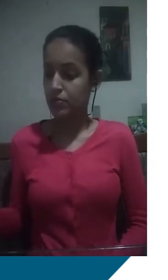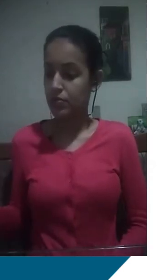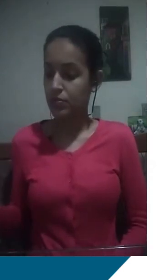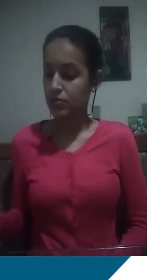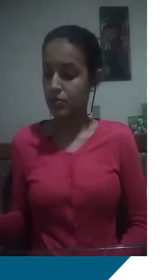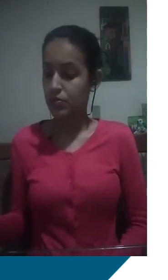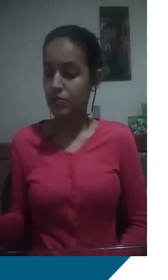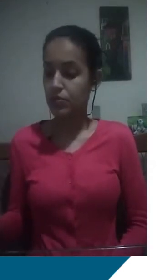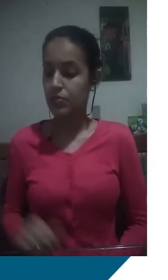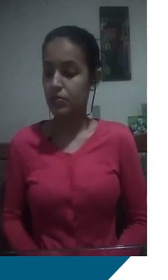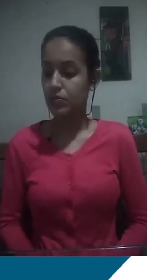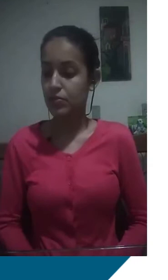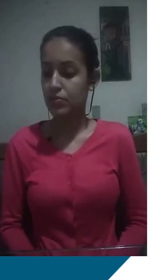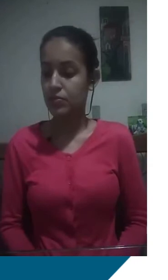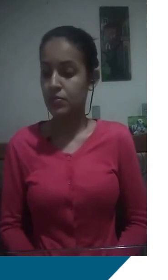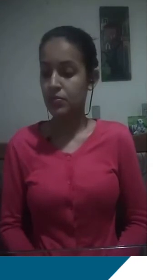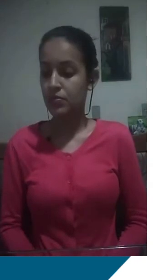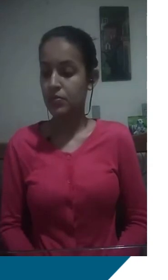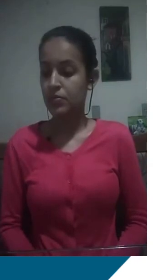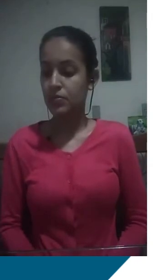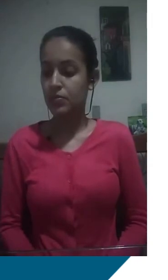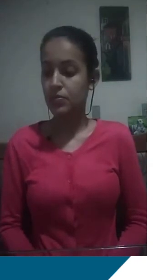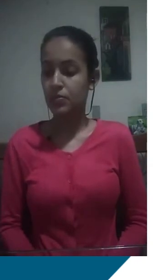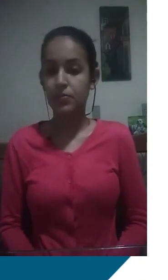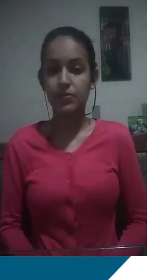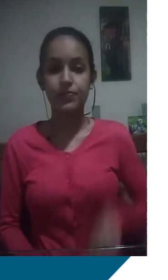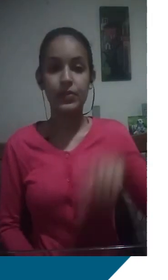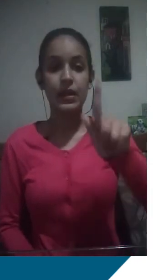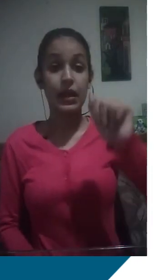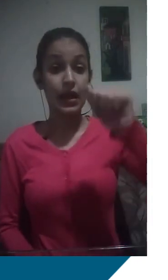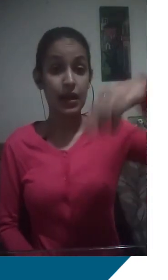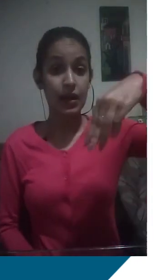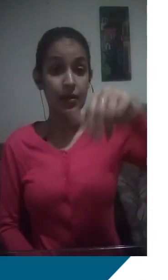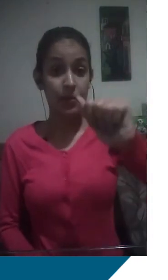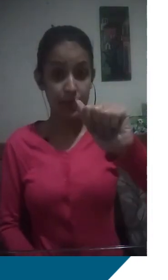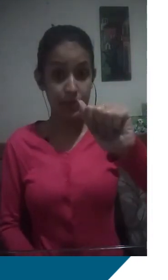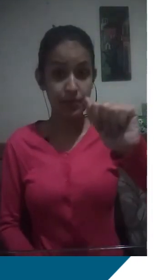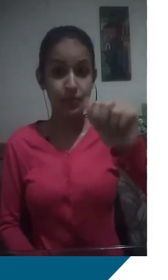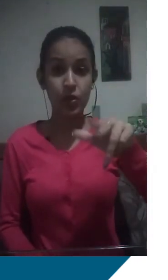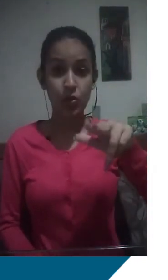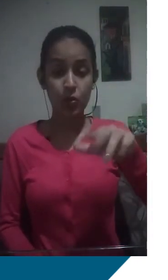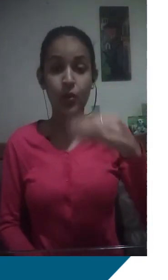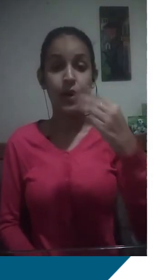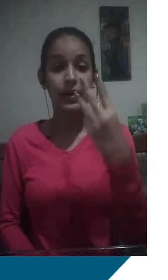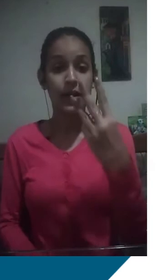É só você multiplicar aquele coeficiente por 3. Gama é igual a 3 vezes alfa. Tá? Também é bem simples.